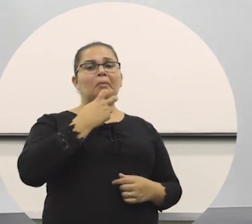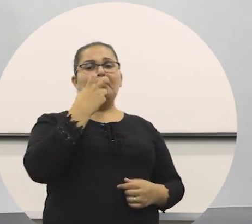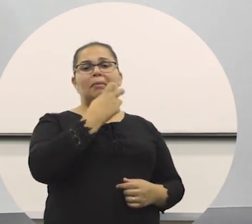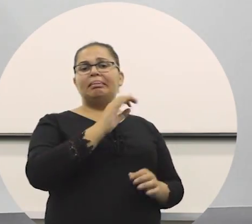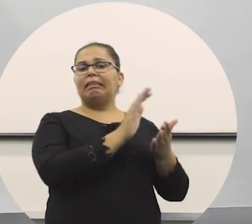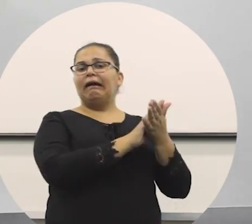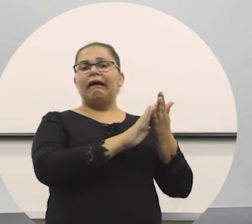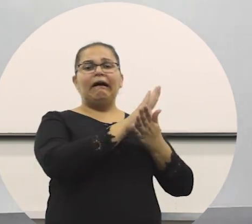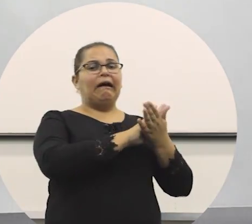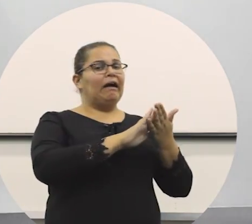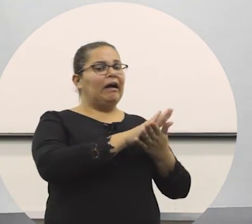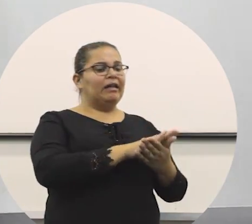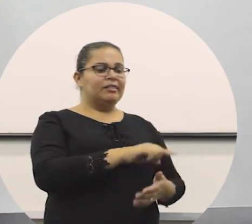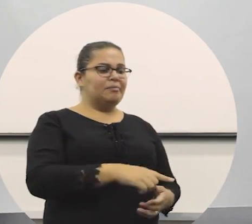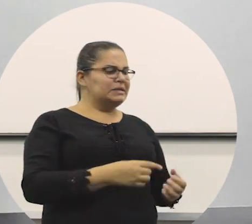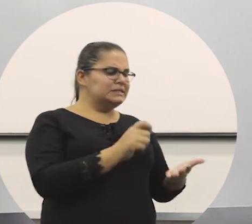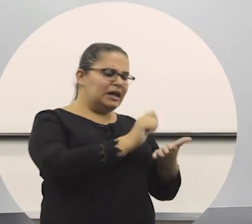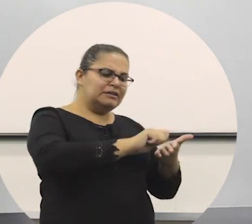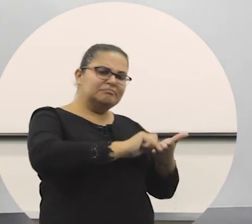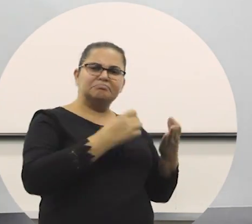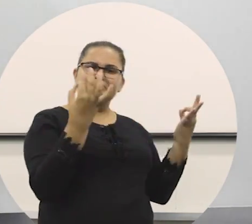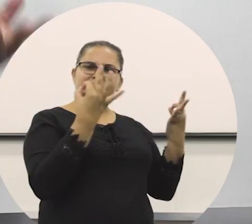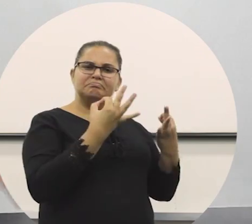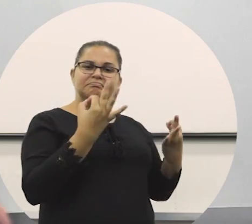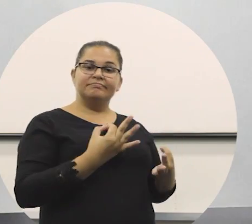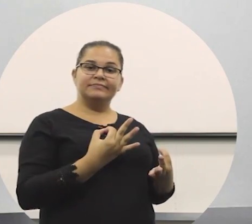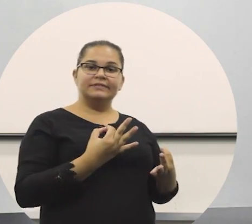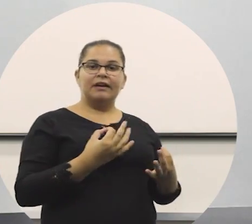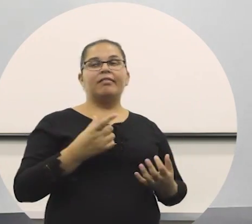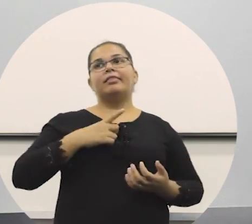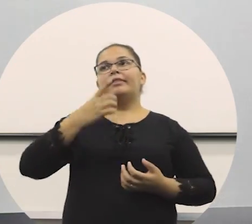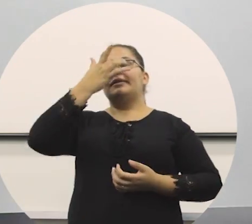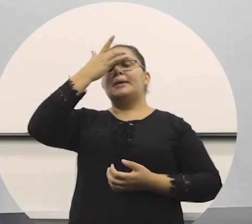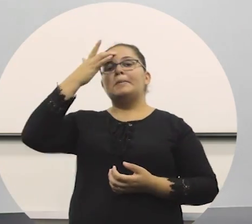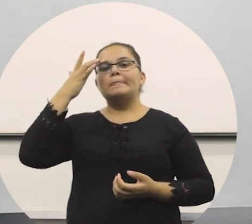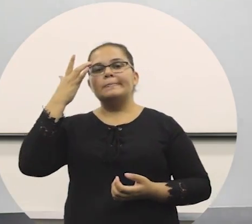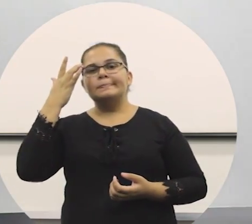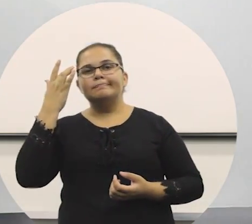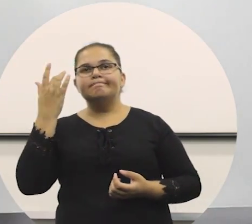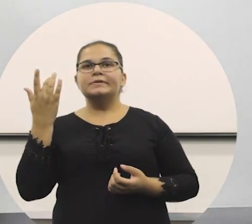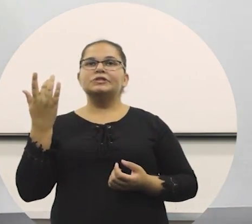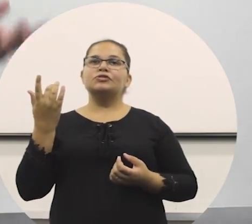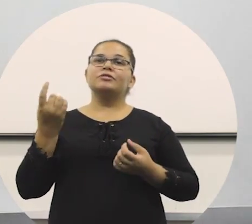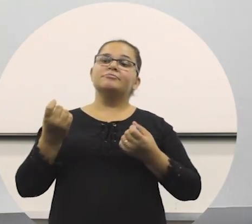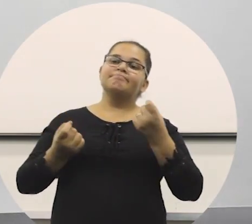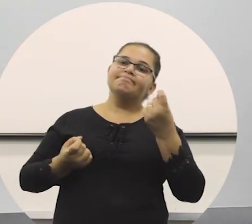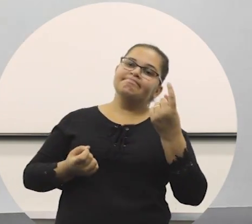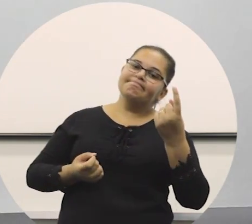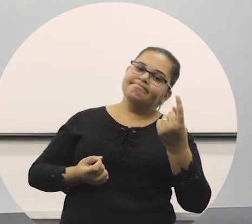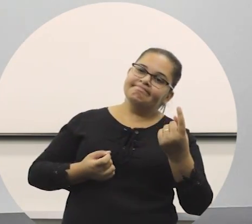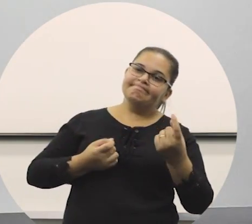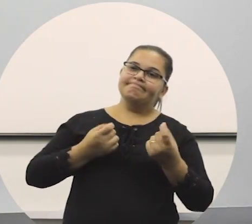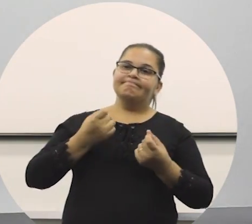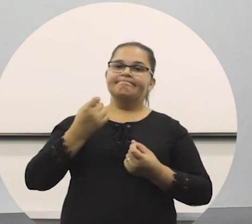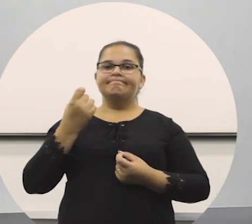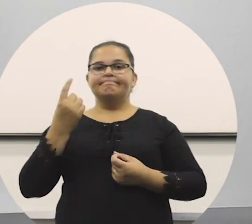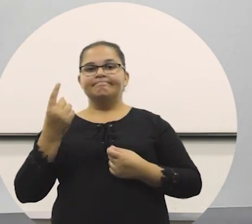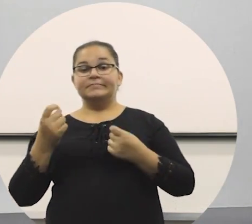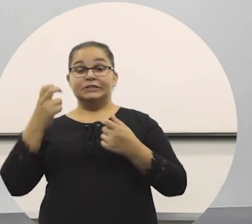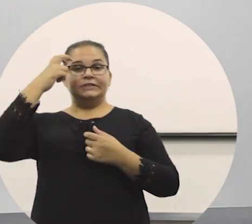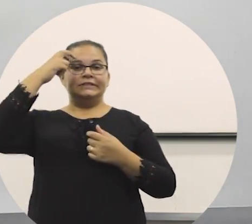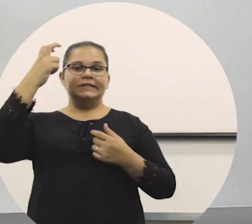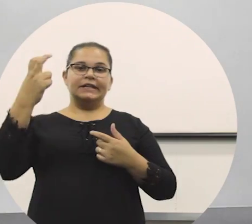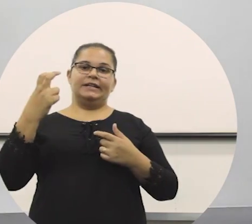são casos específicos de gente, pessoas que são brilhantes, pessoas que têm uma inteligência que é acima da